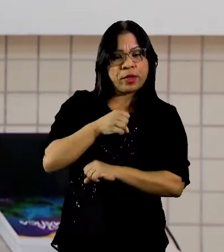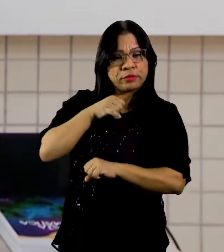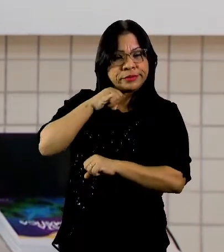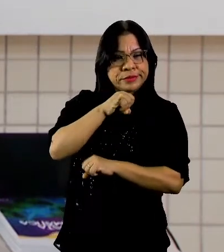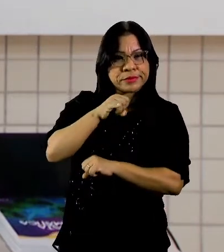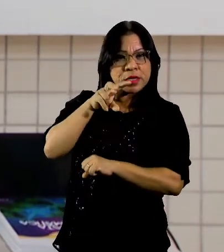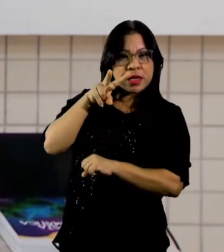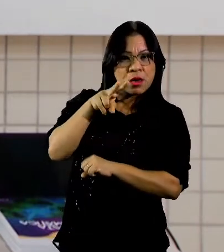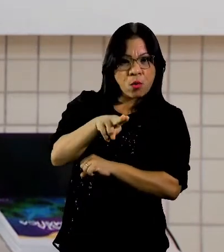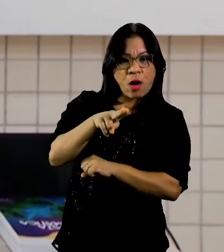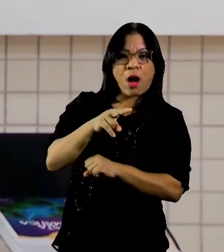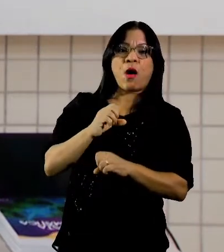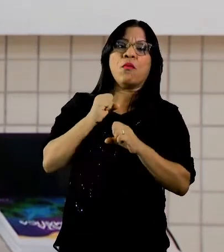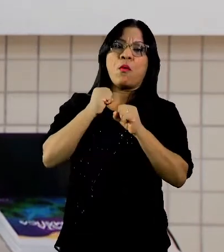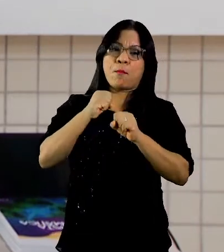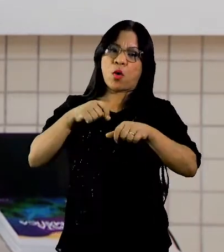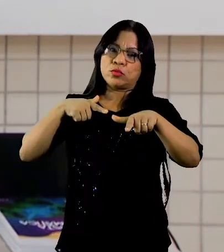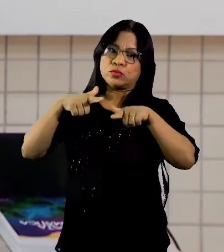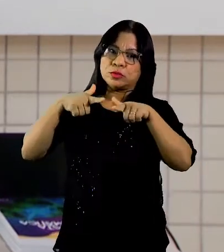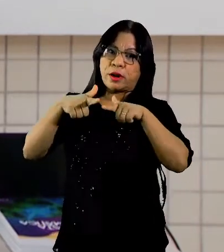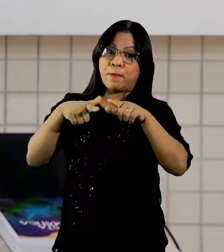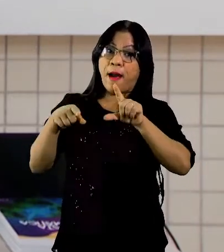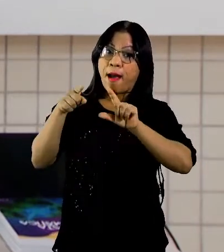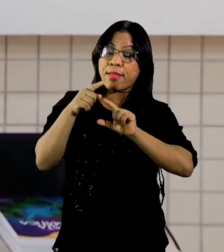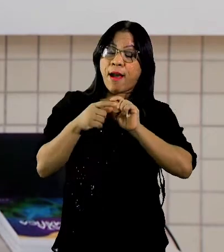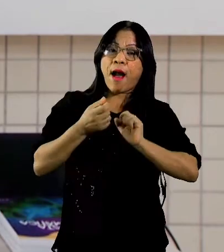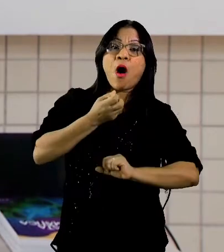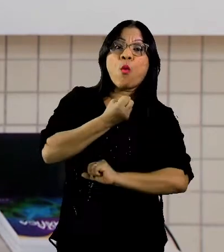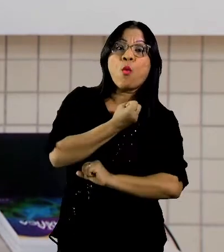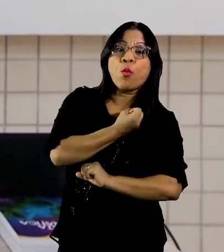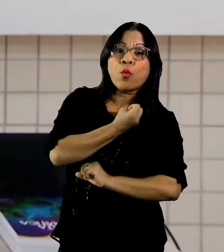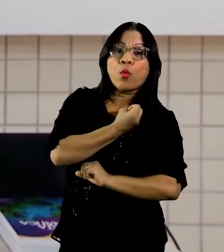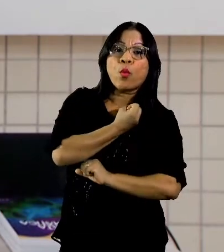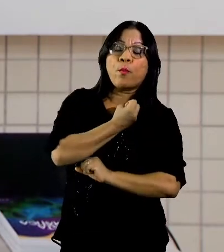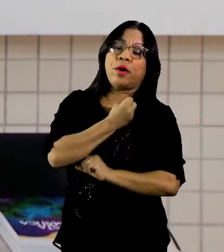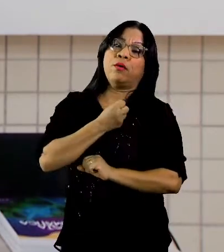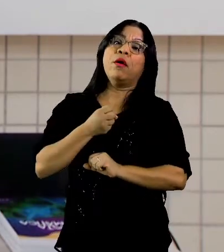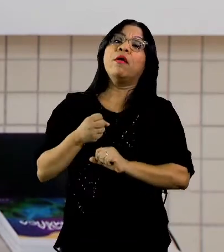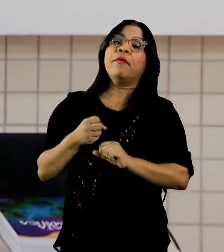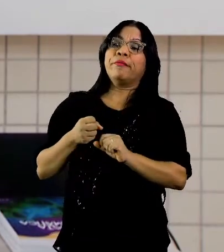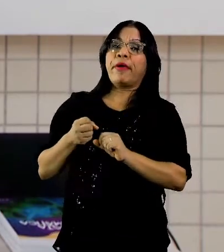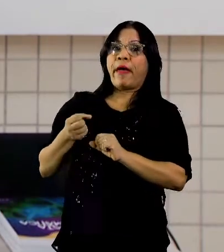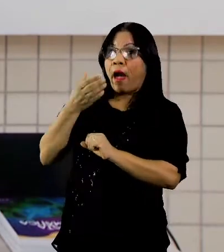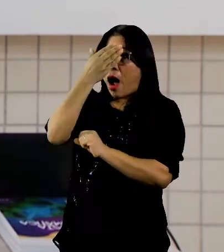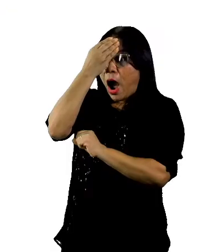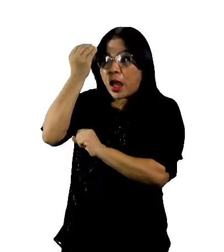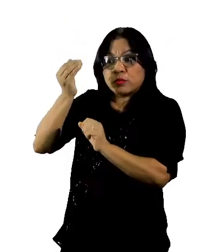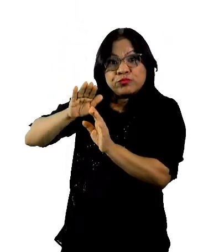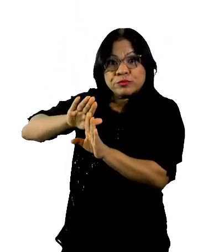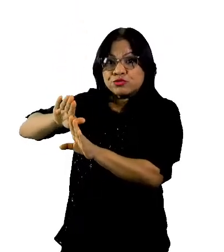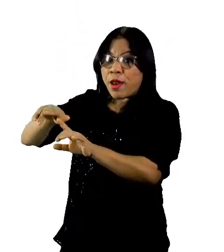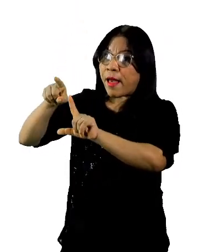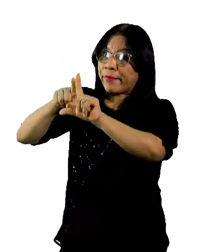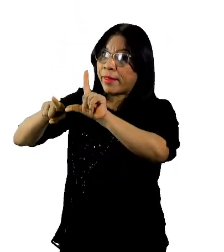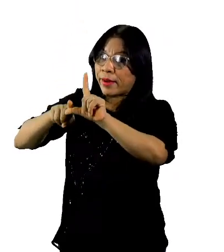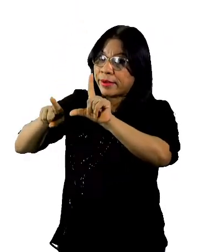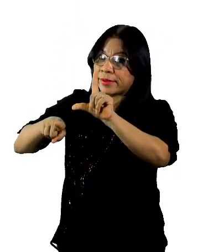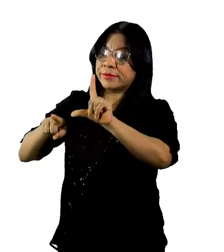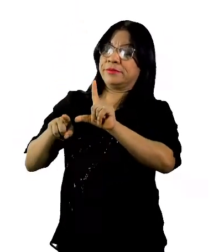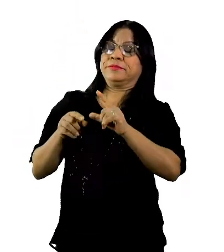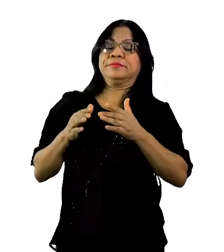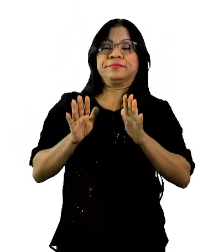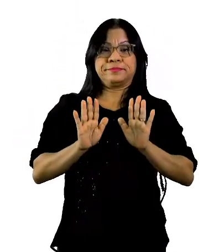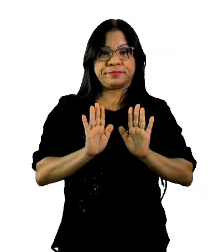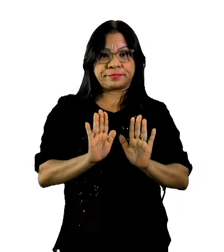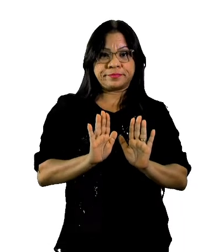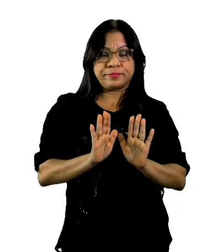com os coeficientes. Deixo a parte literal quietinha e uso os coeficientes. Olha só esse exemplo. Eu